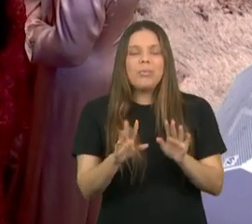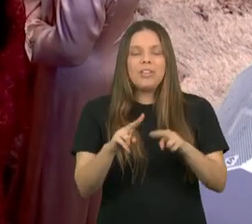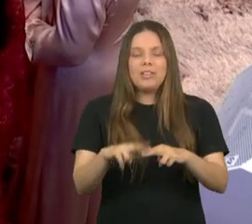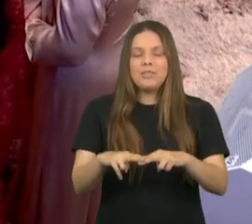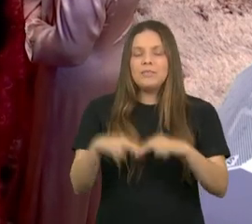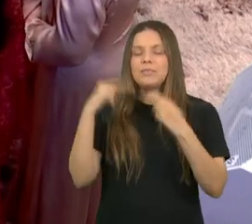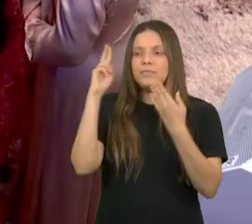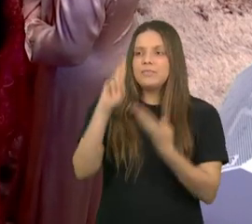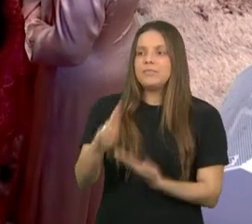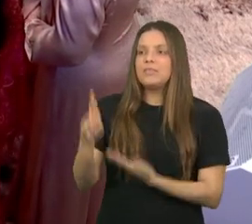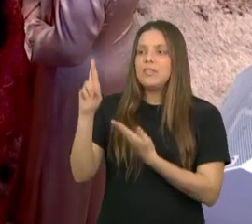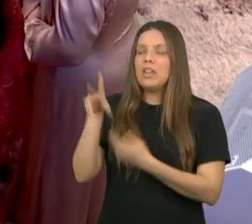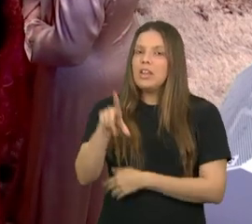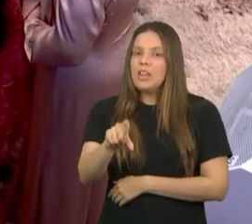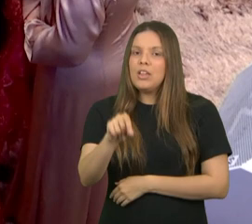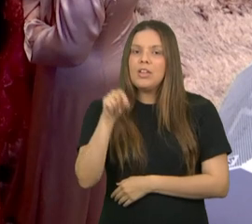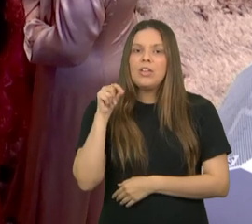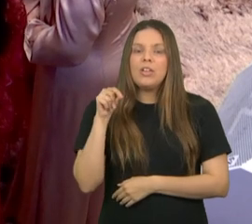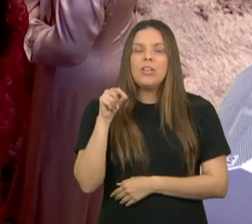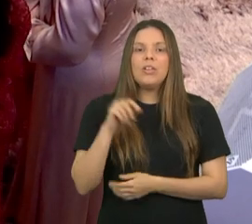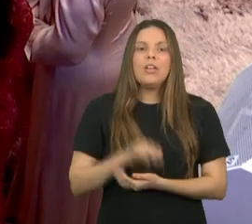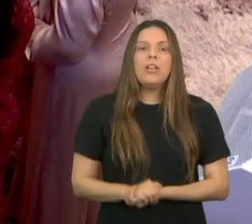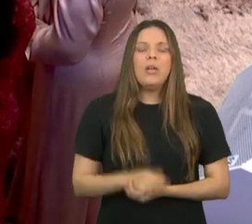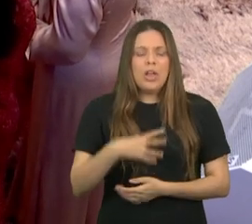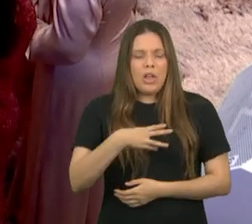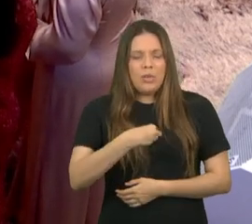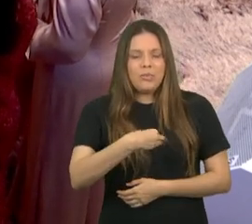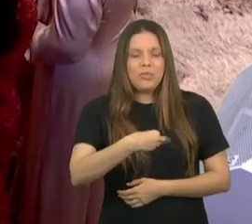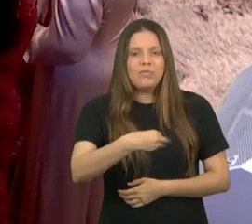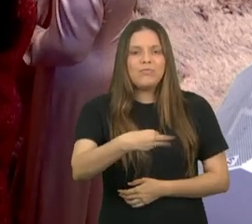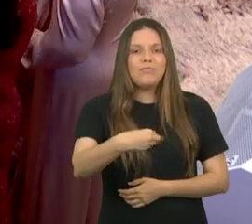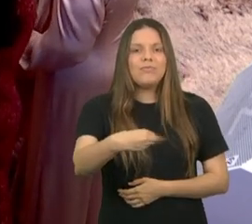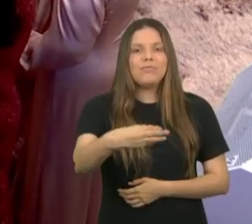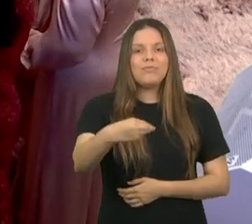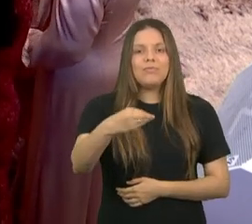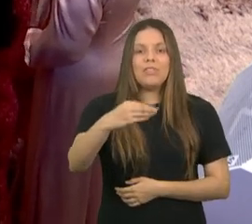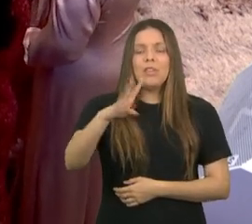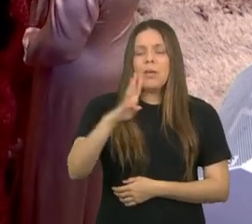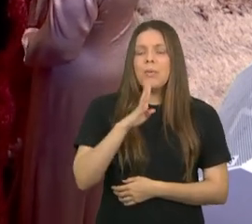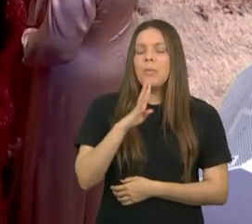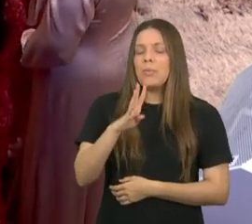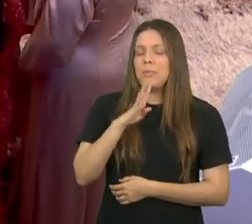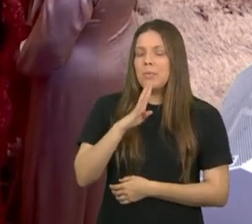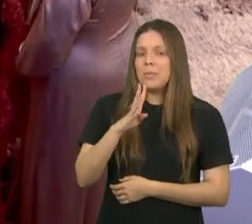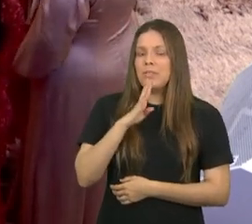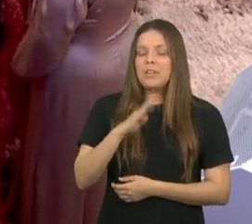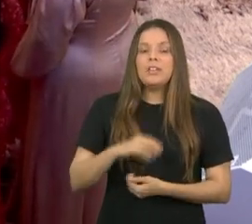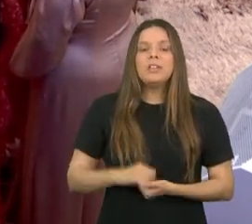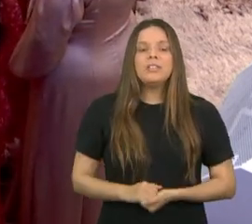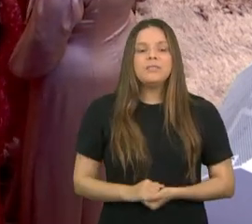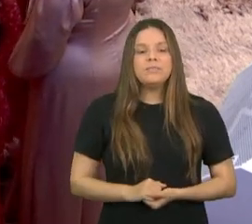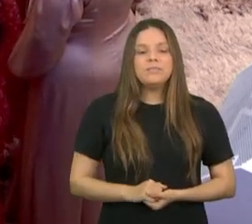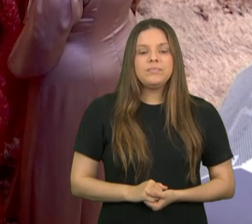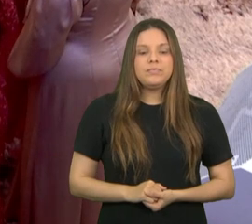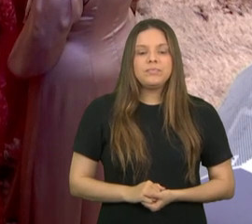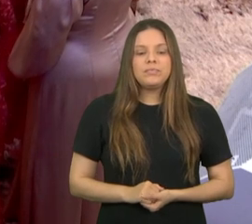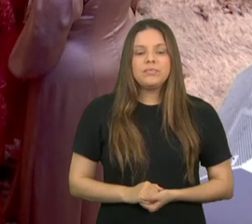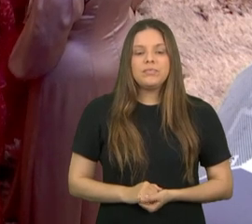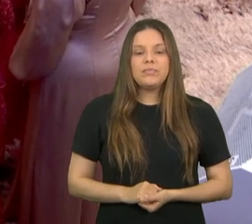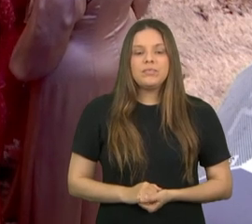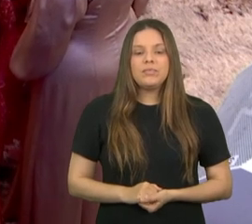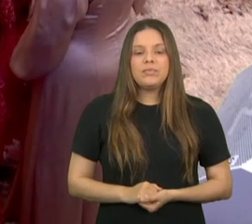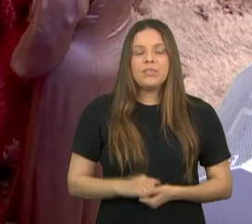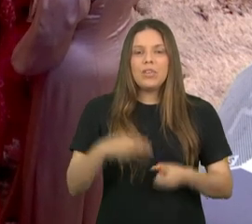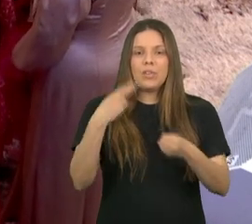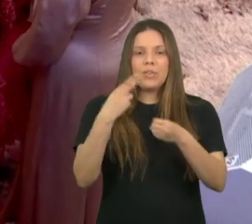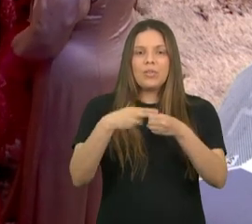texto para nossa posteridade saber e ser um memorial da nossa casa. Mas tem outro texto, número 6,